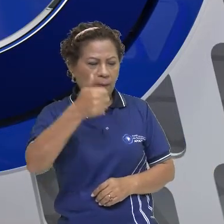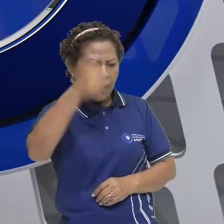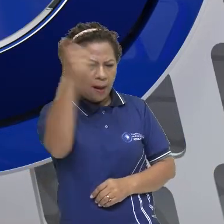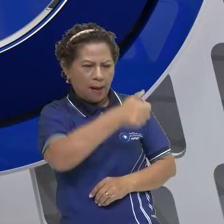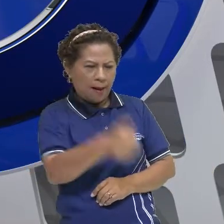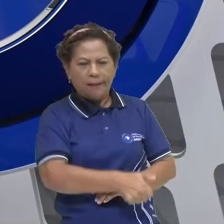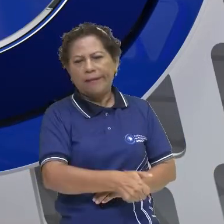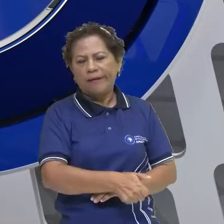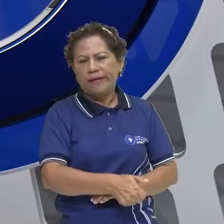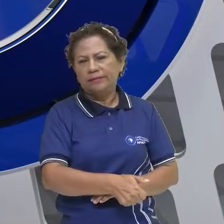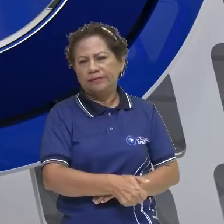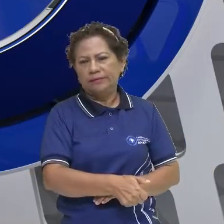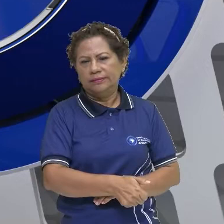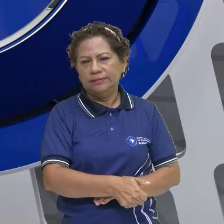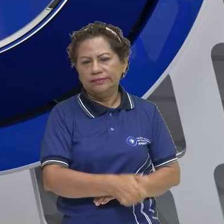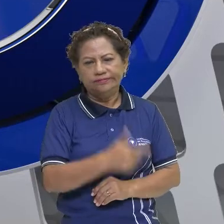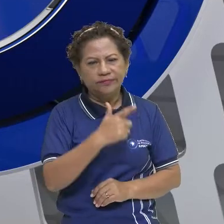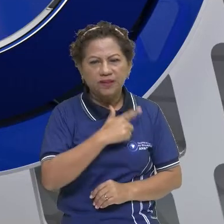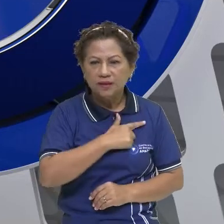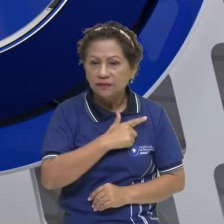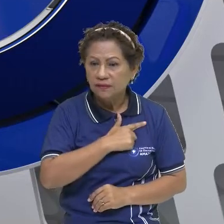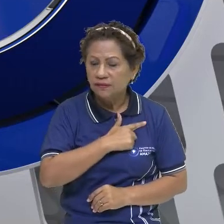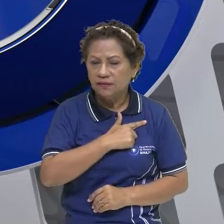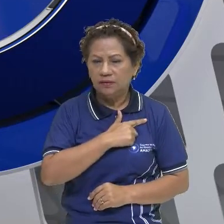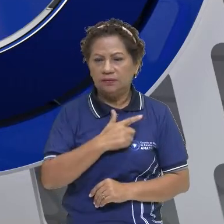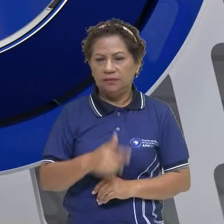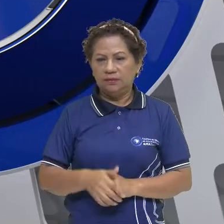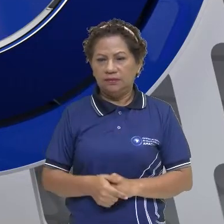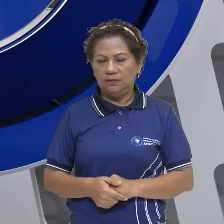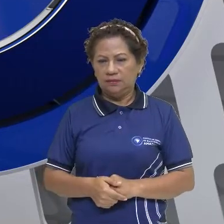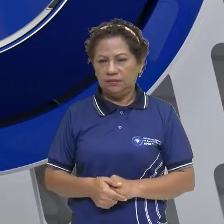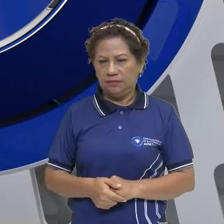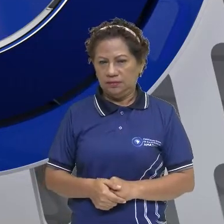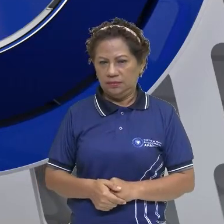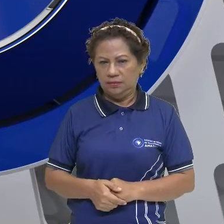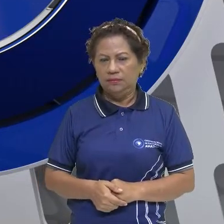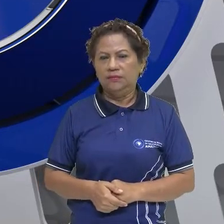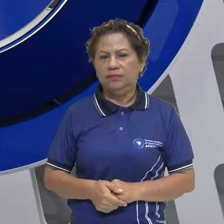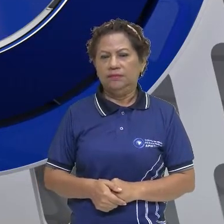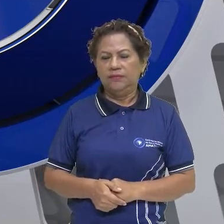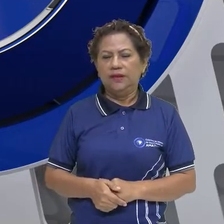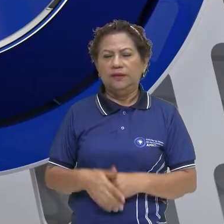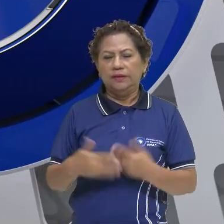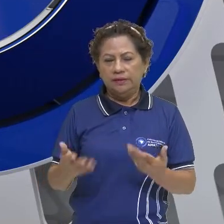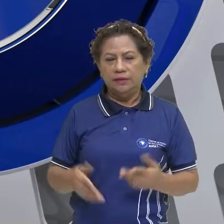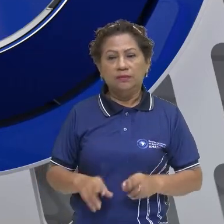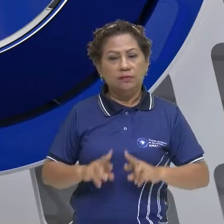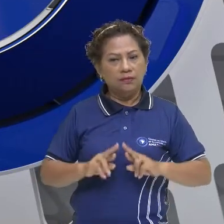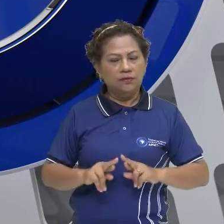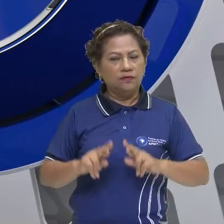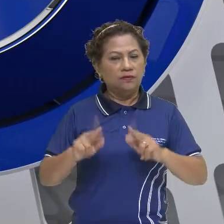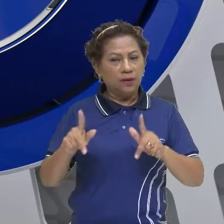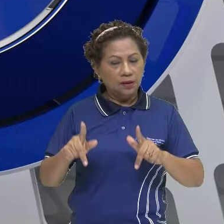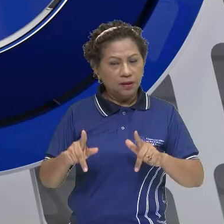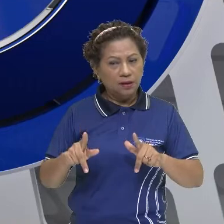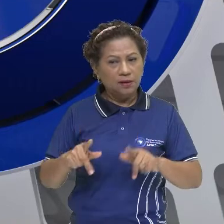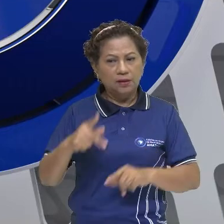Infelizmente, é uma prática muito comum. Então, a gente tem que ter em mente que a pichação, ela